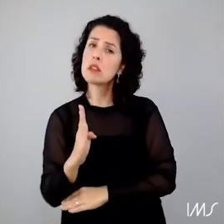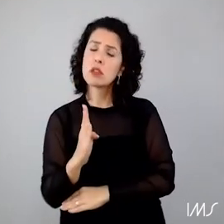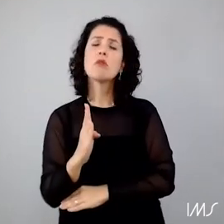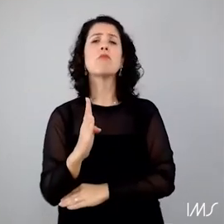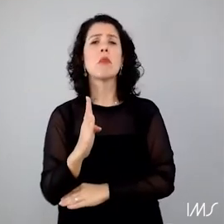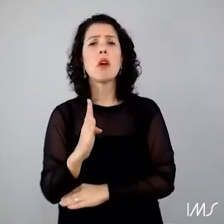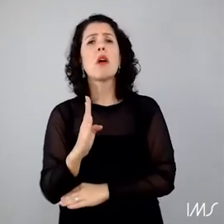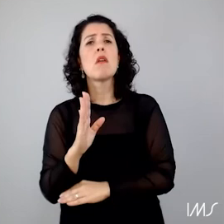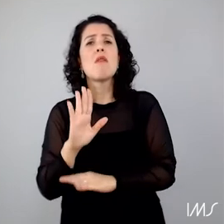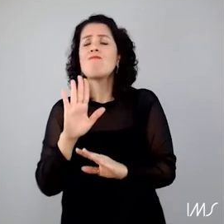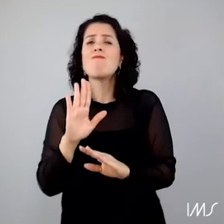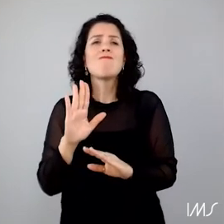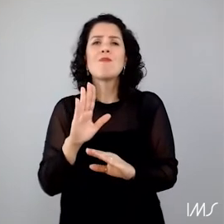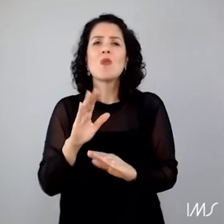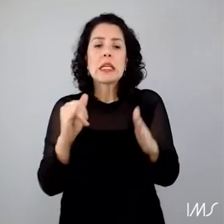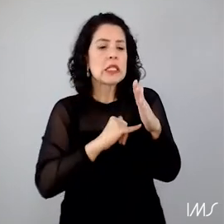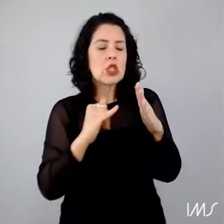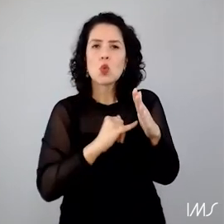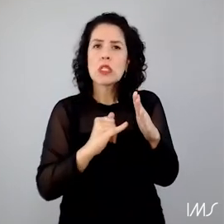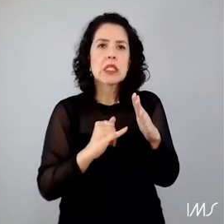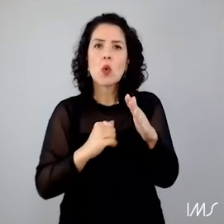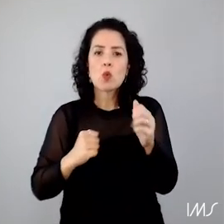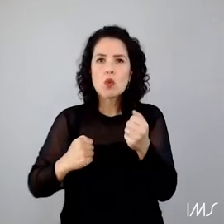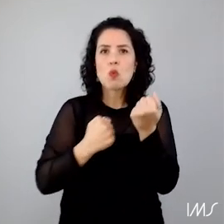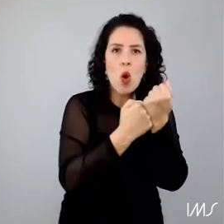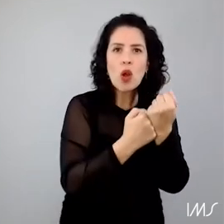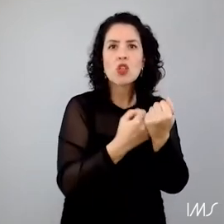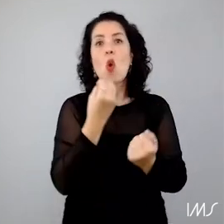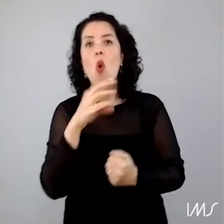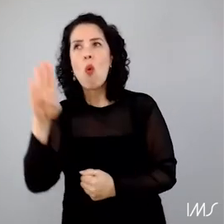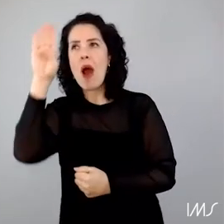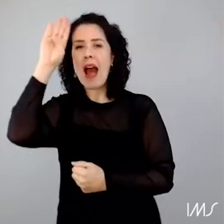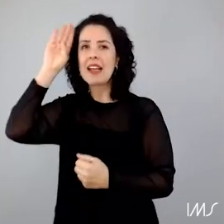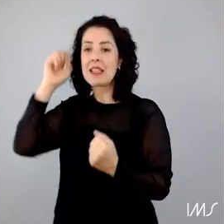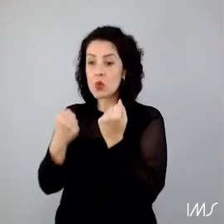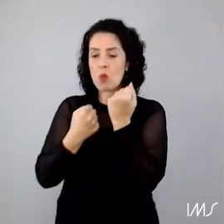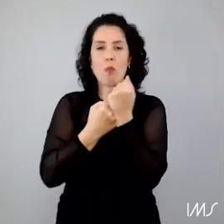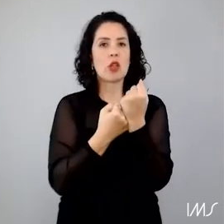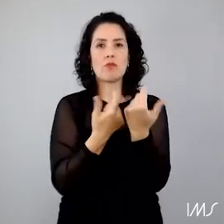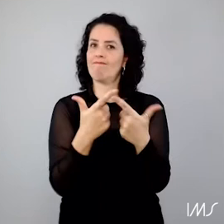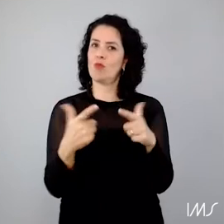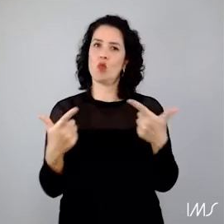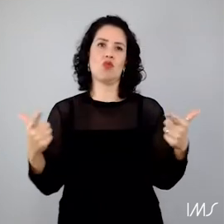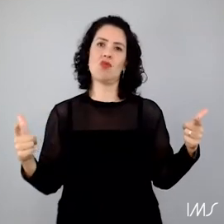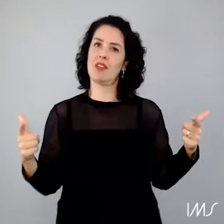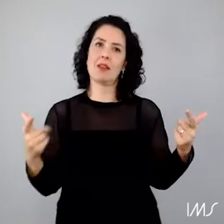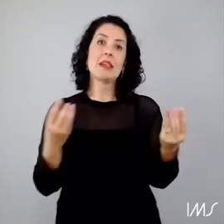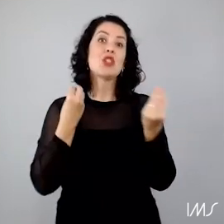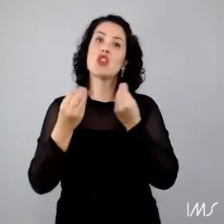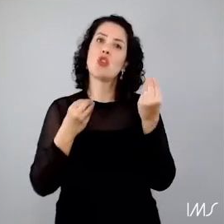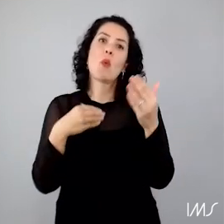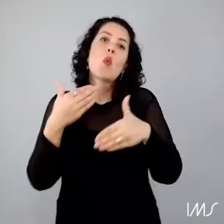parte, desprovida de um suporte institucional e acadêmico que permitisse exatamente, inclusive, essa construção